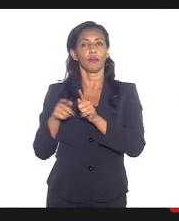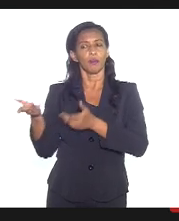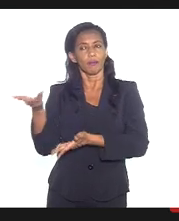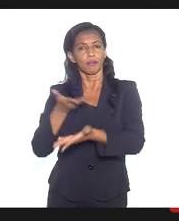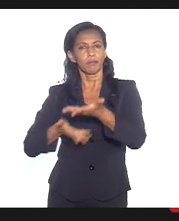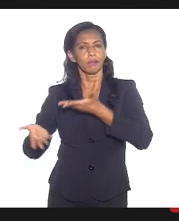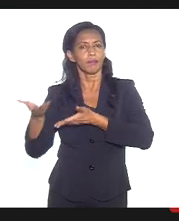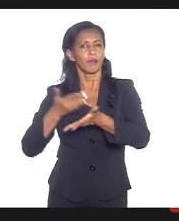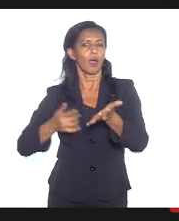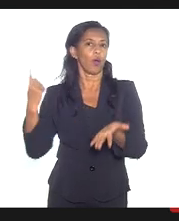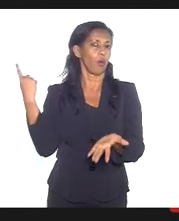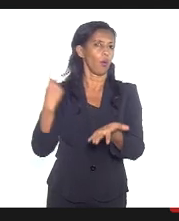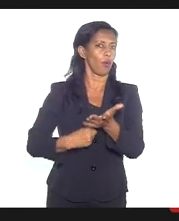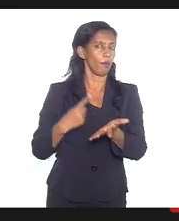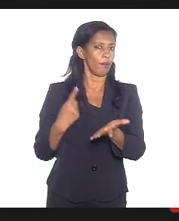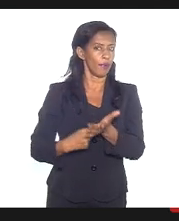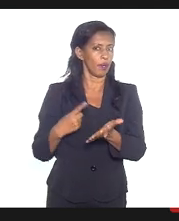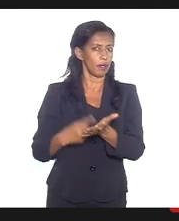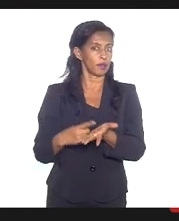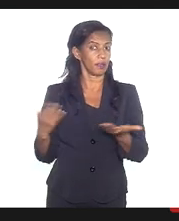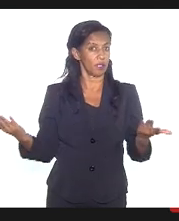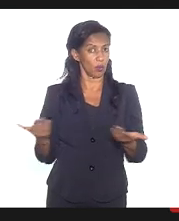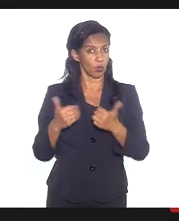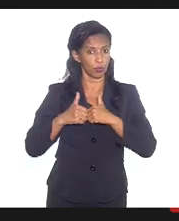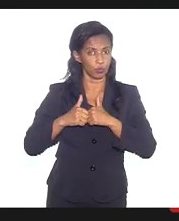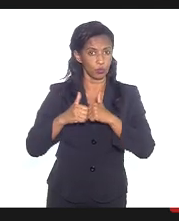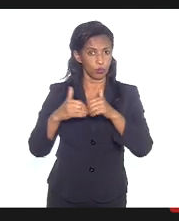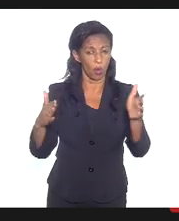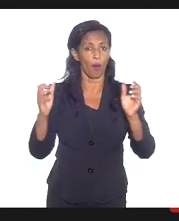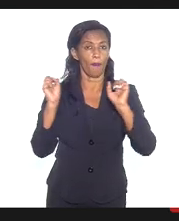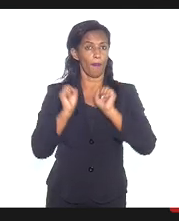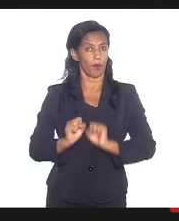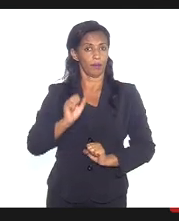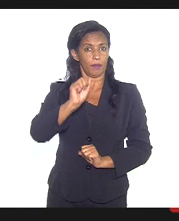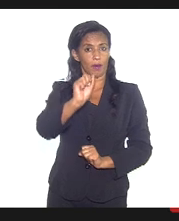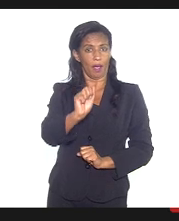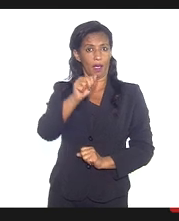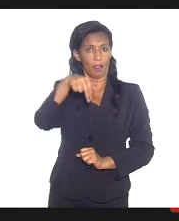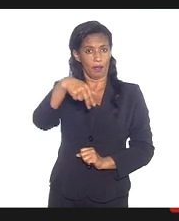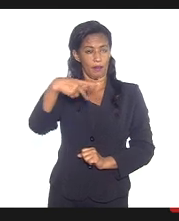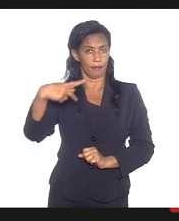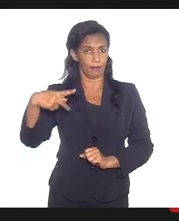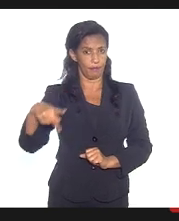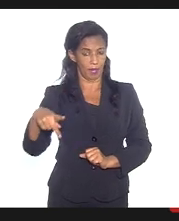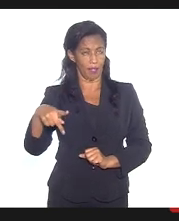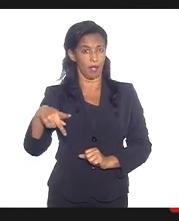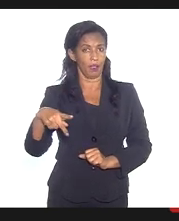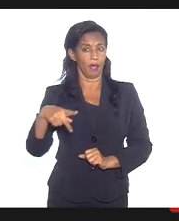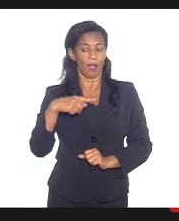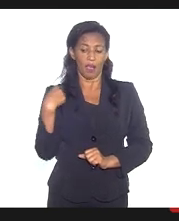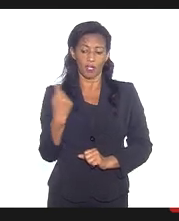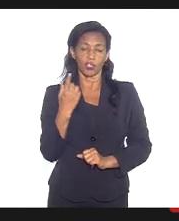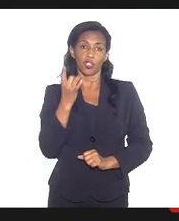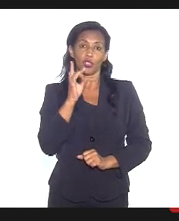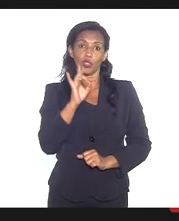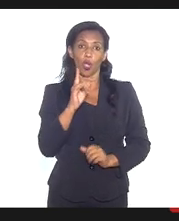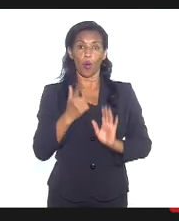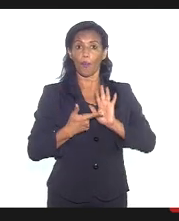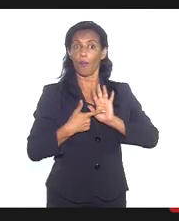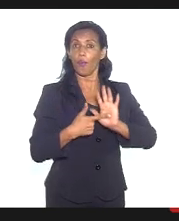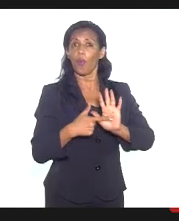da cobrança, né, que hoje, a princípio, ela pode ser feita pela ANP, a gente só indica o que pode ser cobrado,